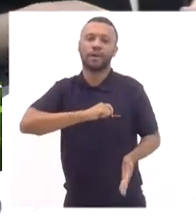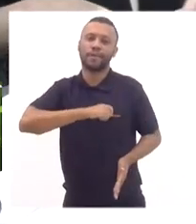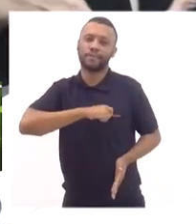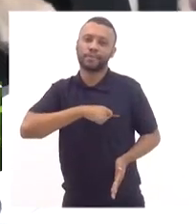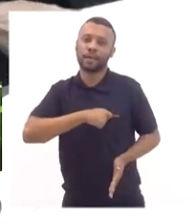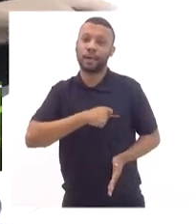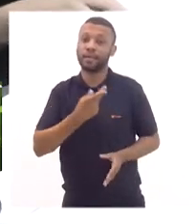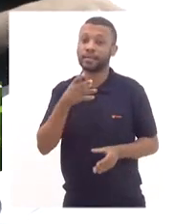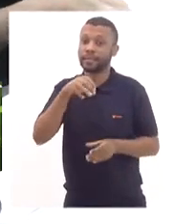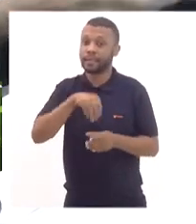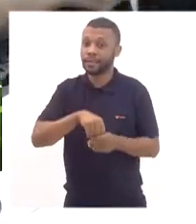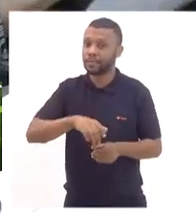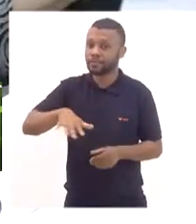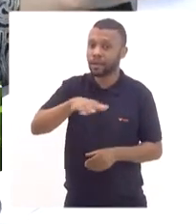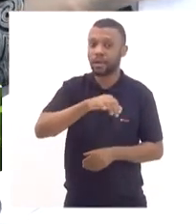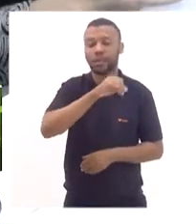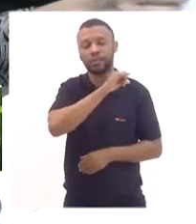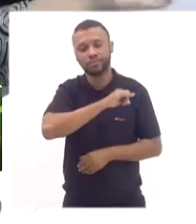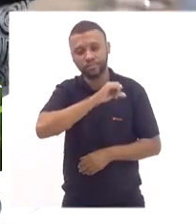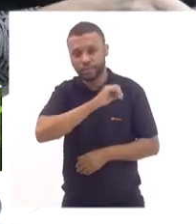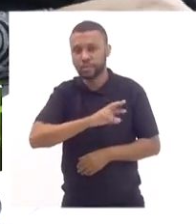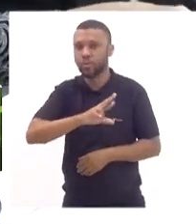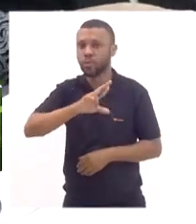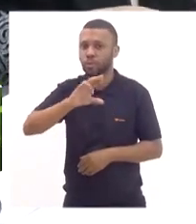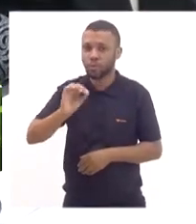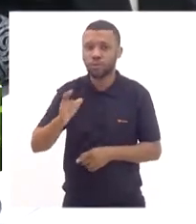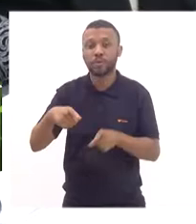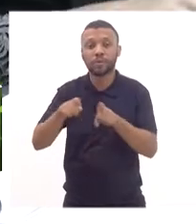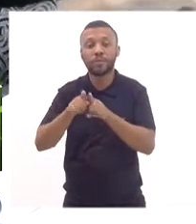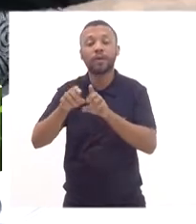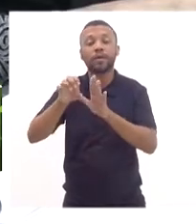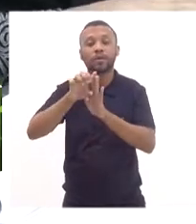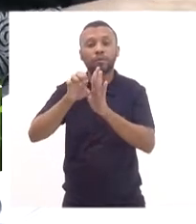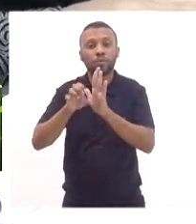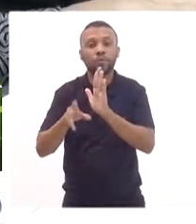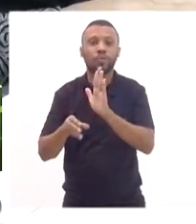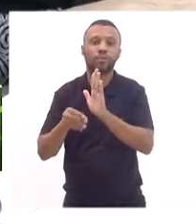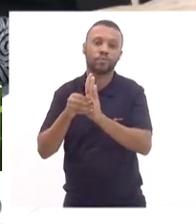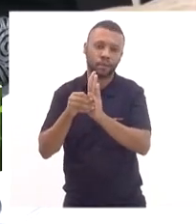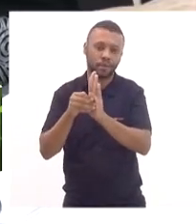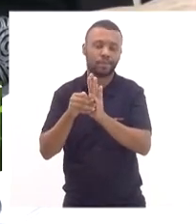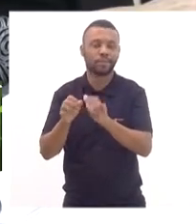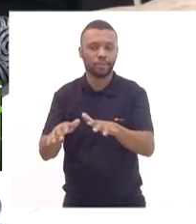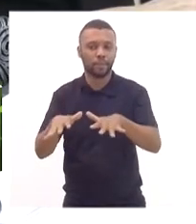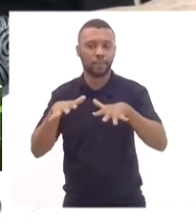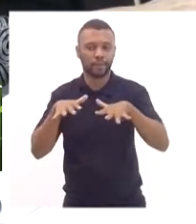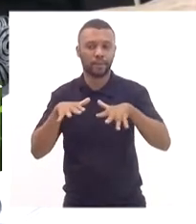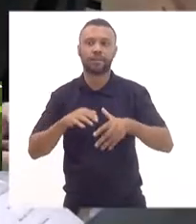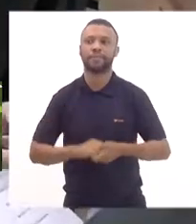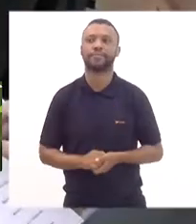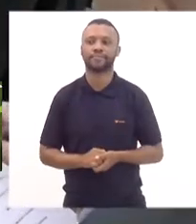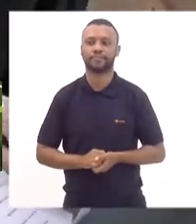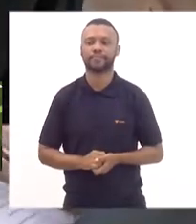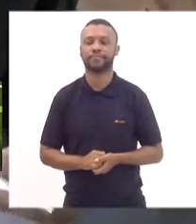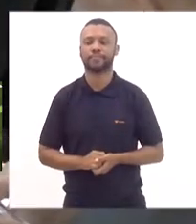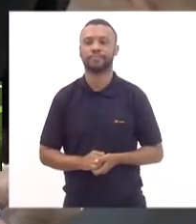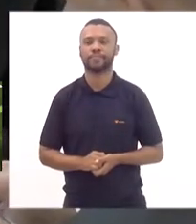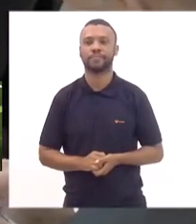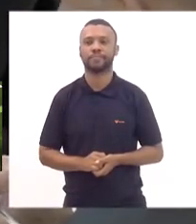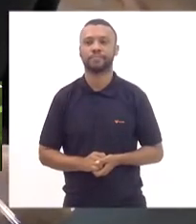Estado do Rio de Janeiro e suas emendas de plenário.